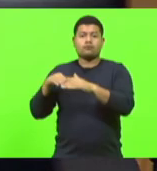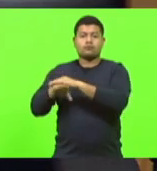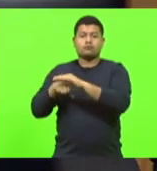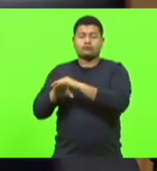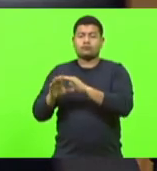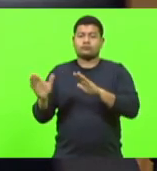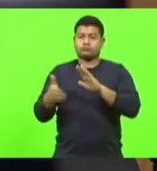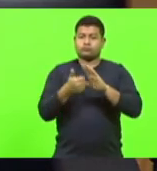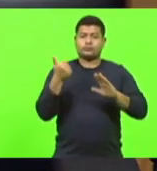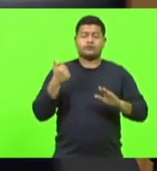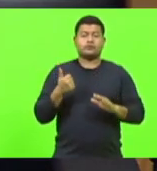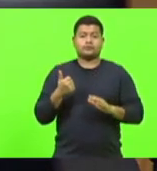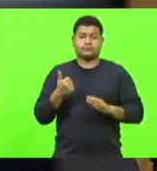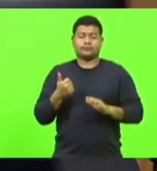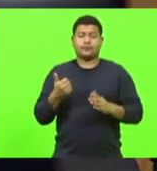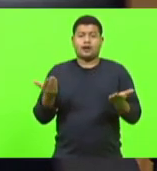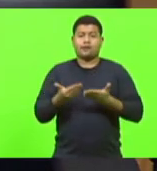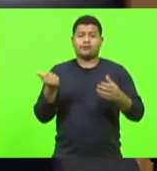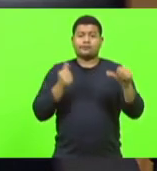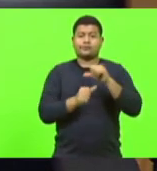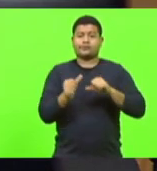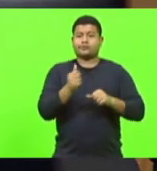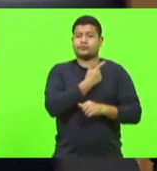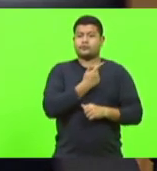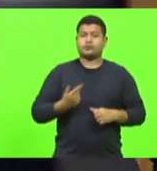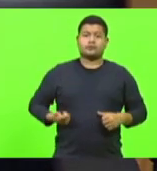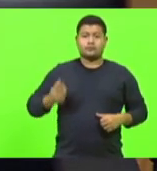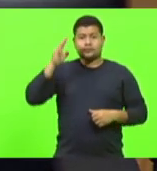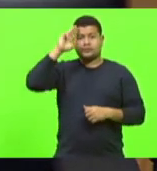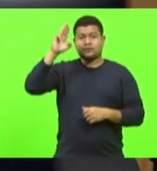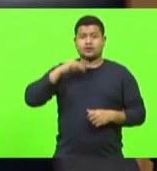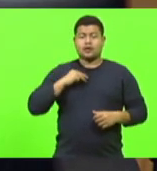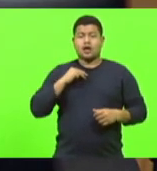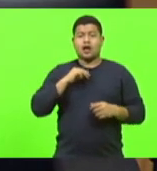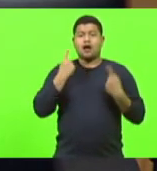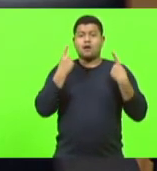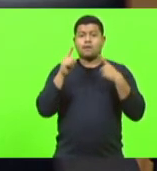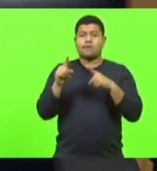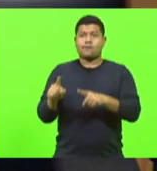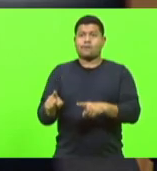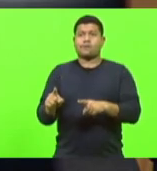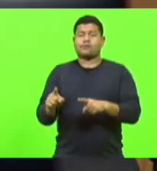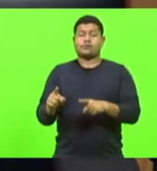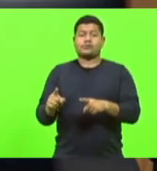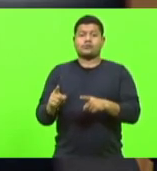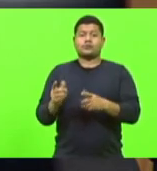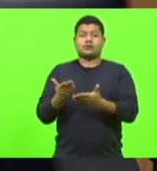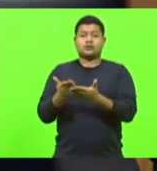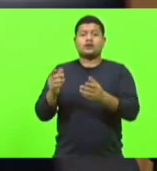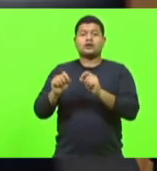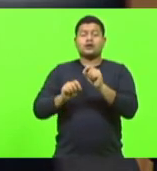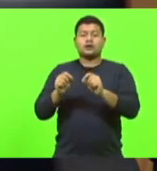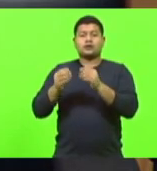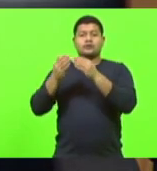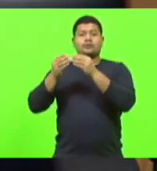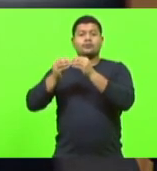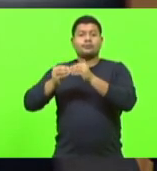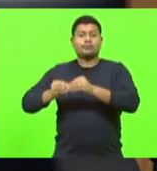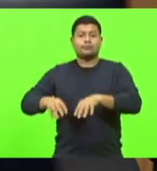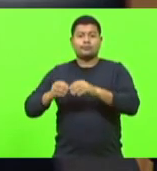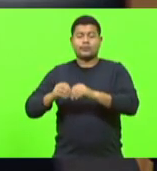do governador Moisés é a reforma que ataca apenas o mais pobre O que ganha menos